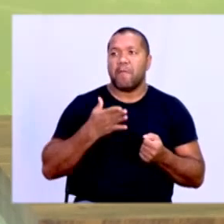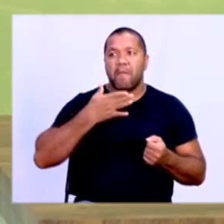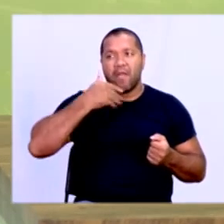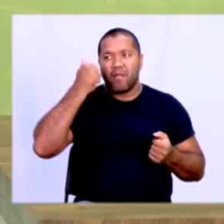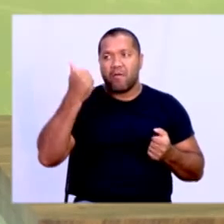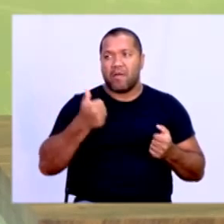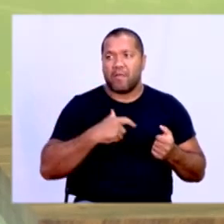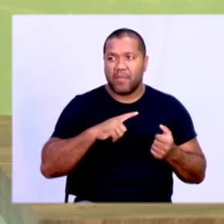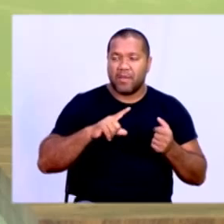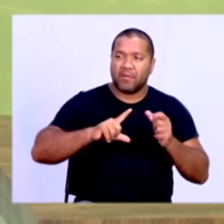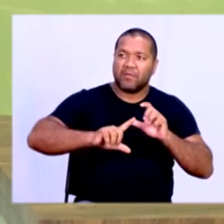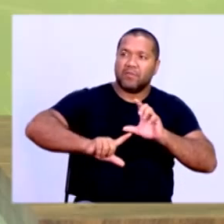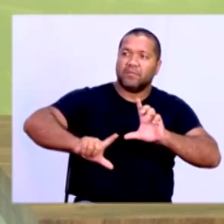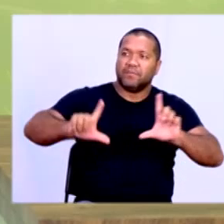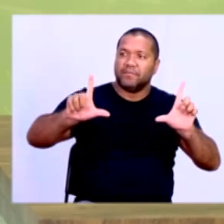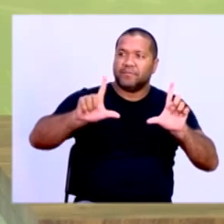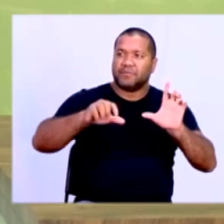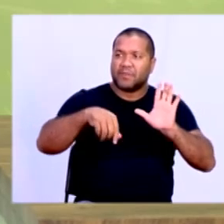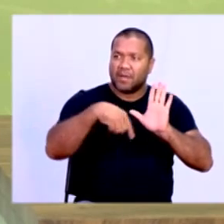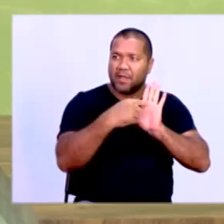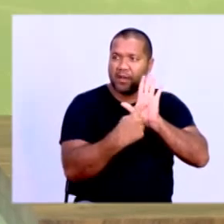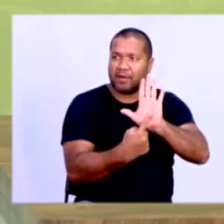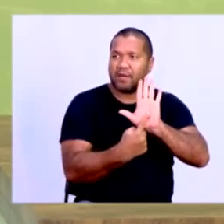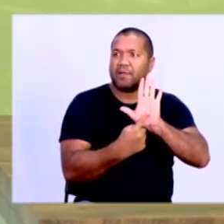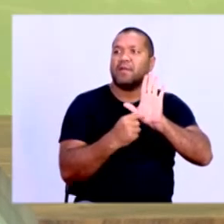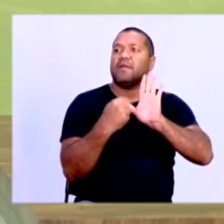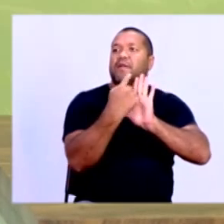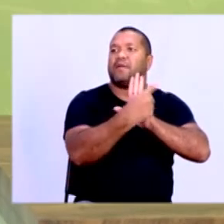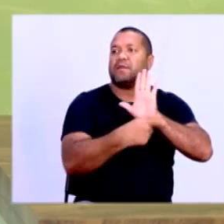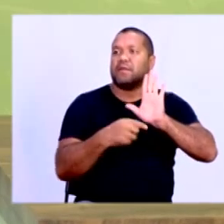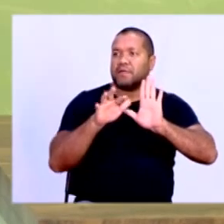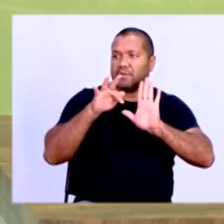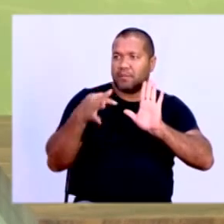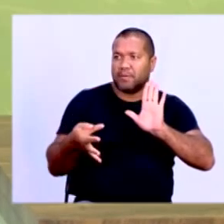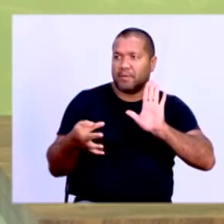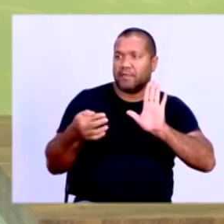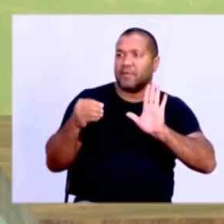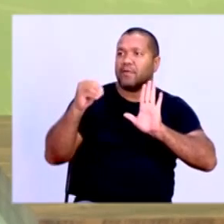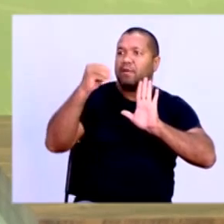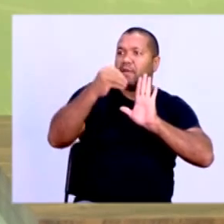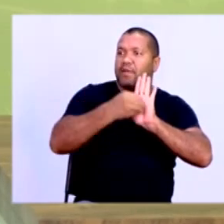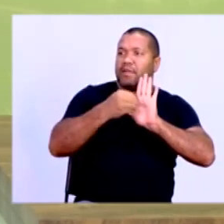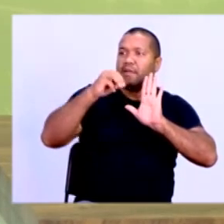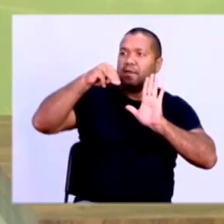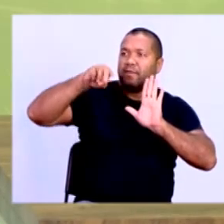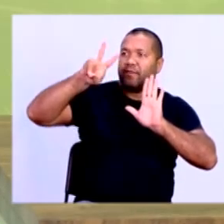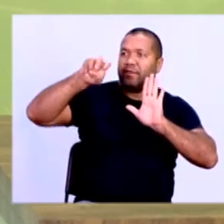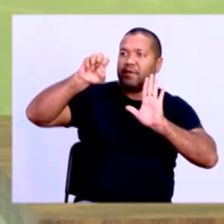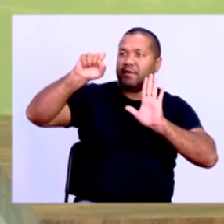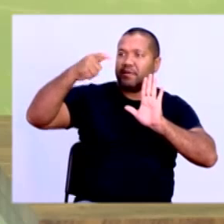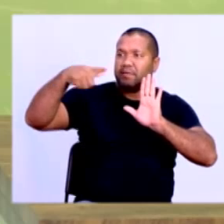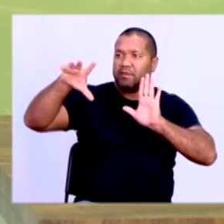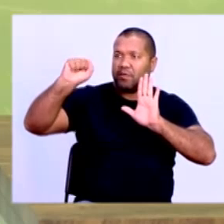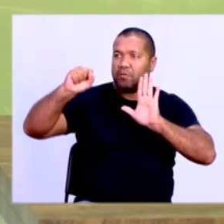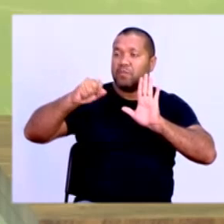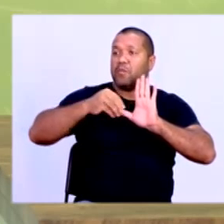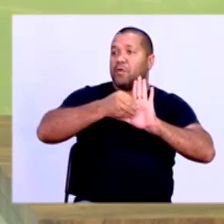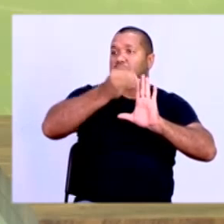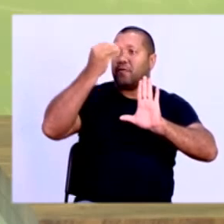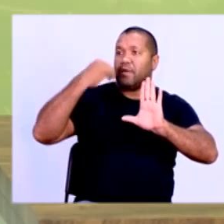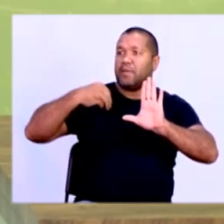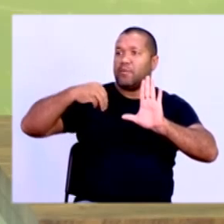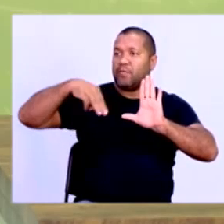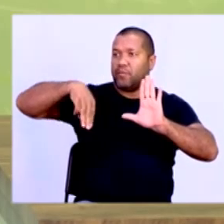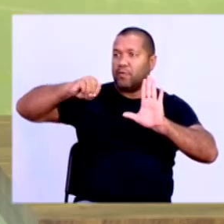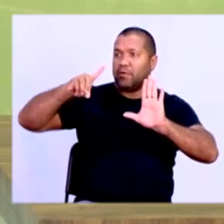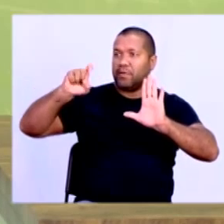melhoramentos no comportamento da aplicação que simplesmente ficam na visão e não passam nem para o controle e nem para o modelo. Um exemplo